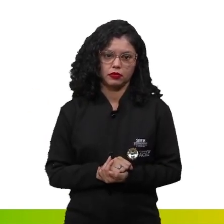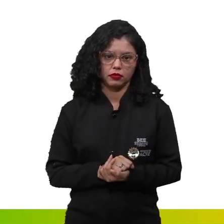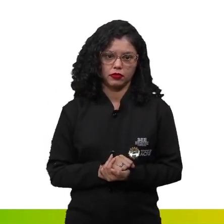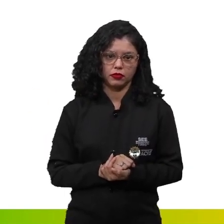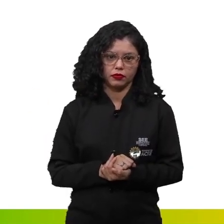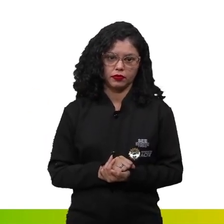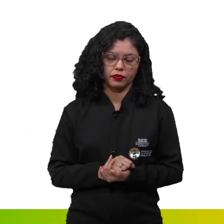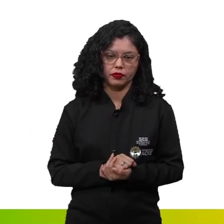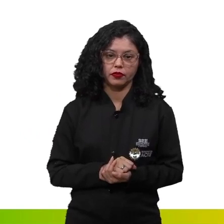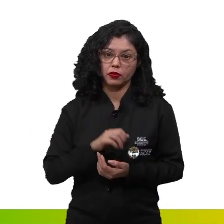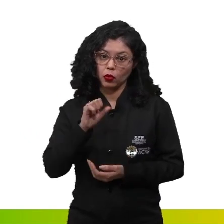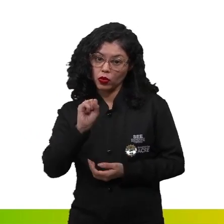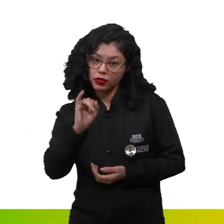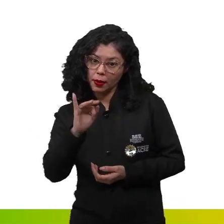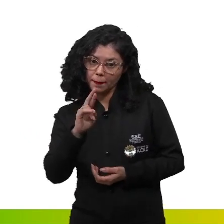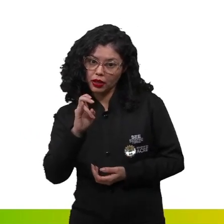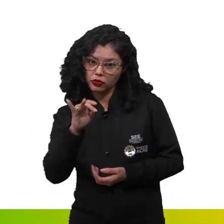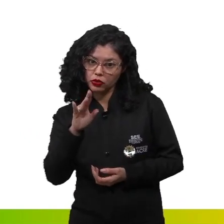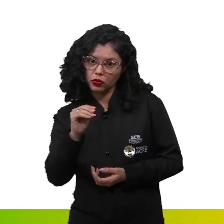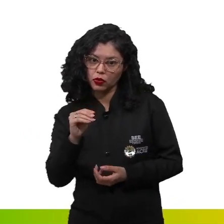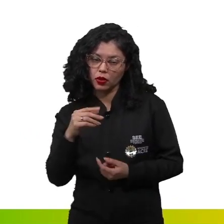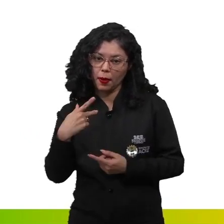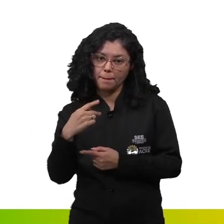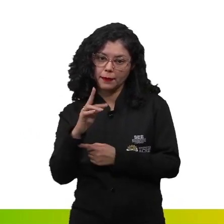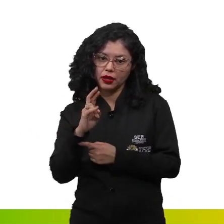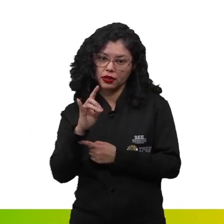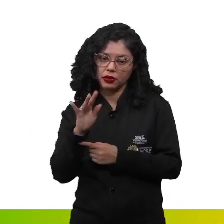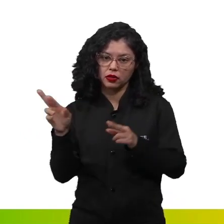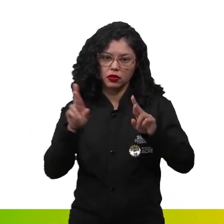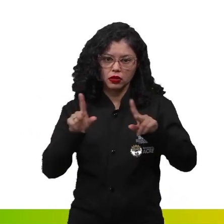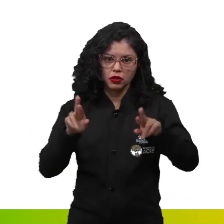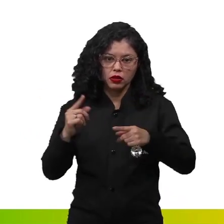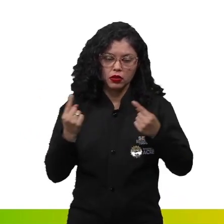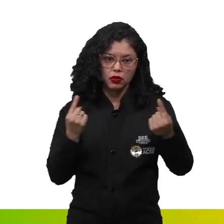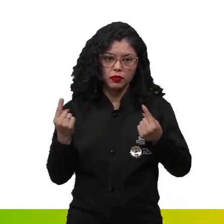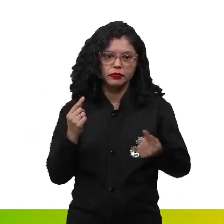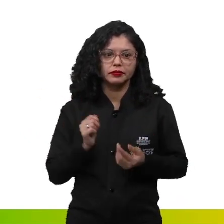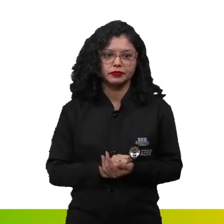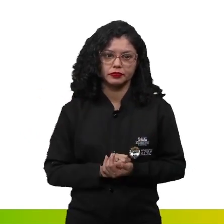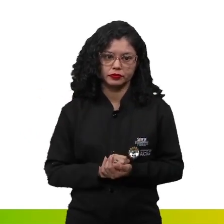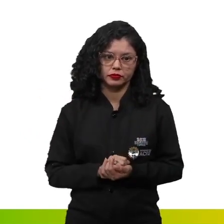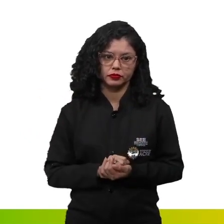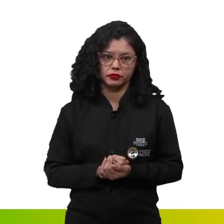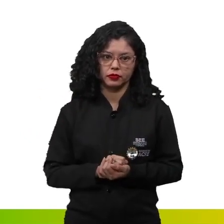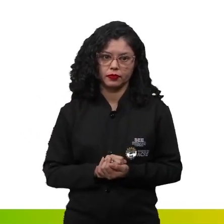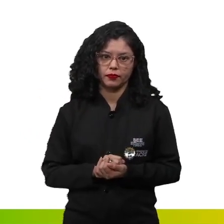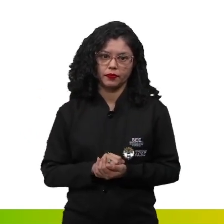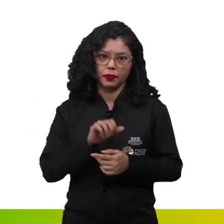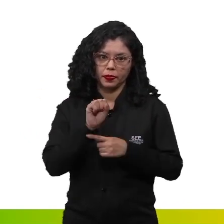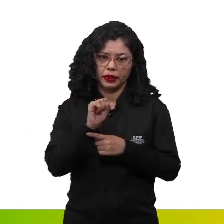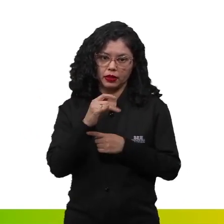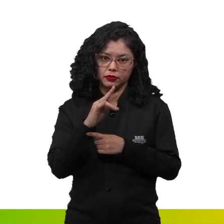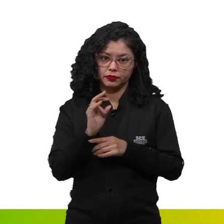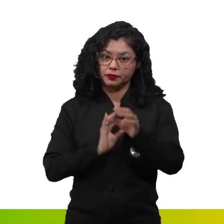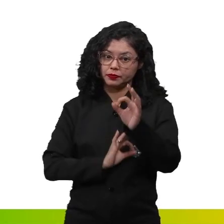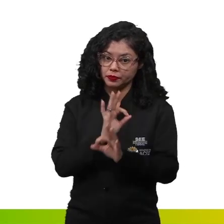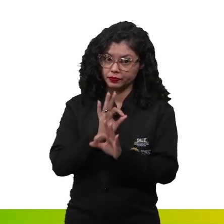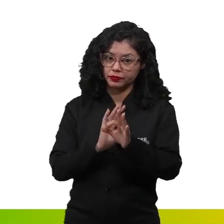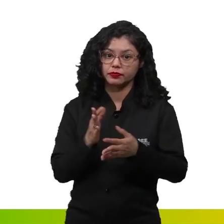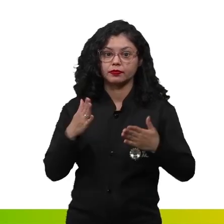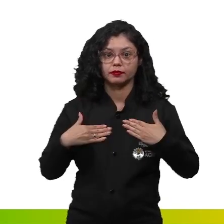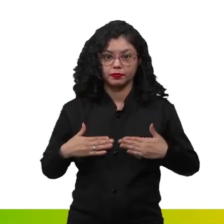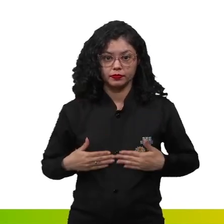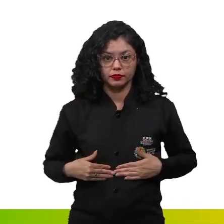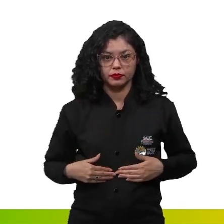sistemas, o simpático e o parasimpático. Qual é a diferença entre eles? O sistema nervoso simpático, ele prepara o